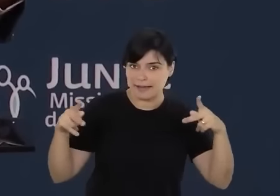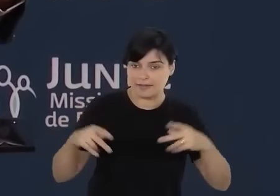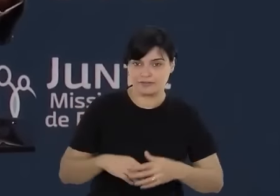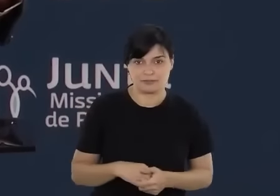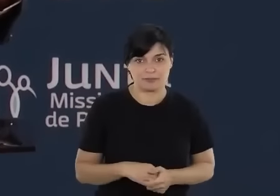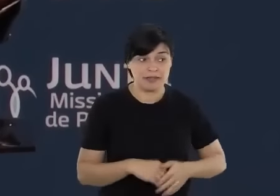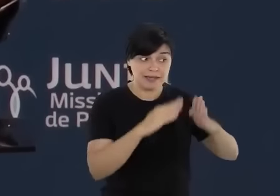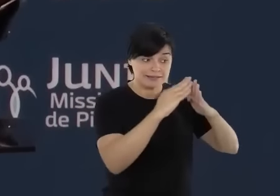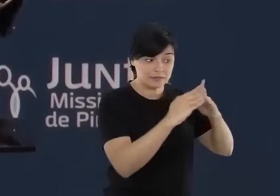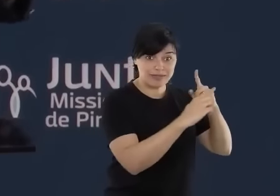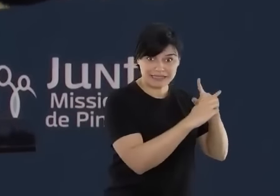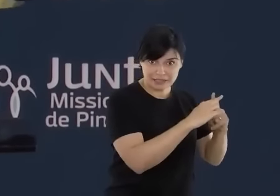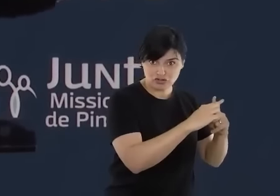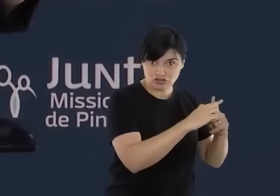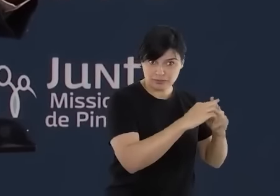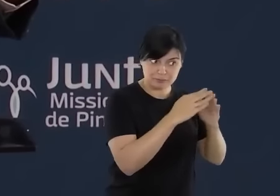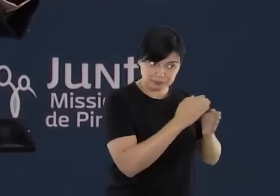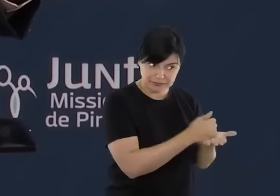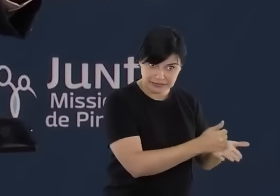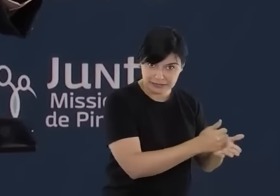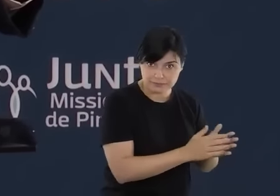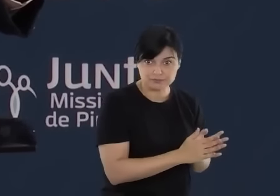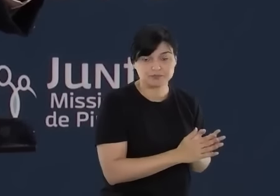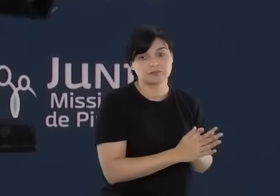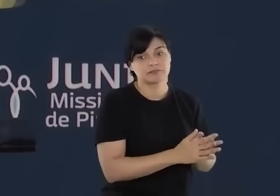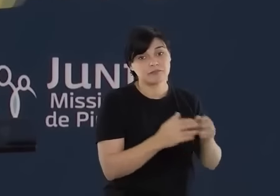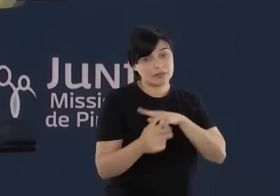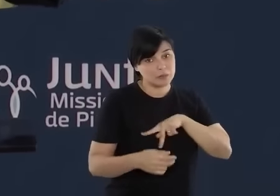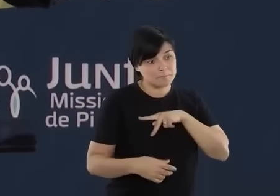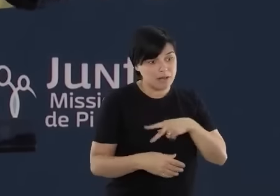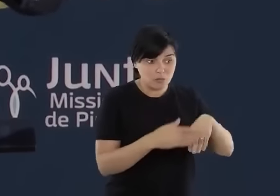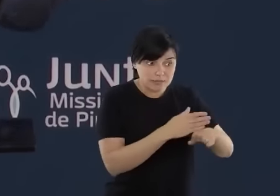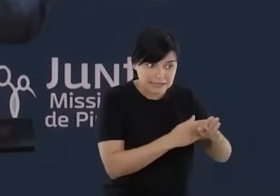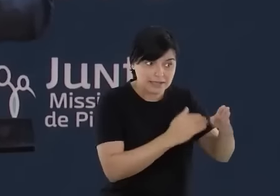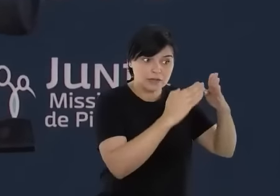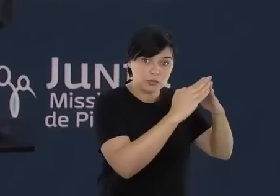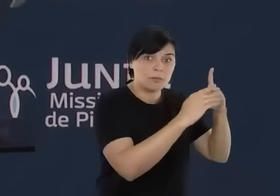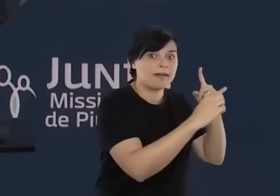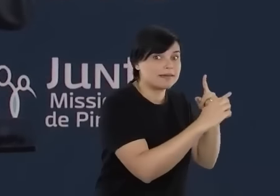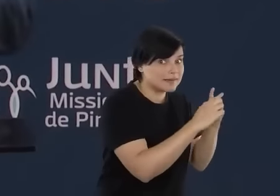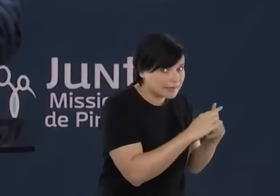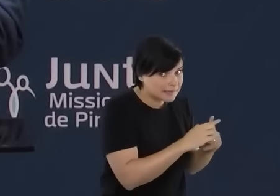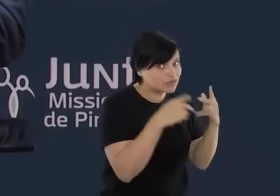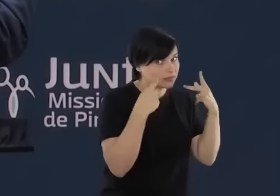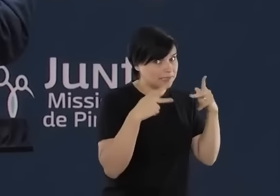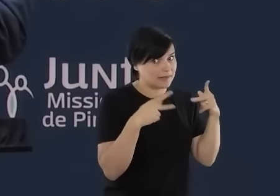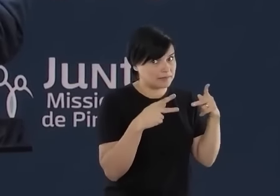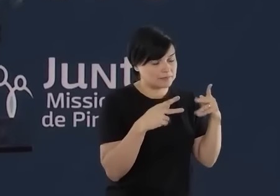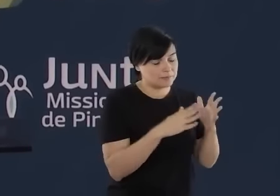ia pra sinagoga porque ali era uma cabeça de ponte aqueles que se reuniam ali sejam judeus ou gentios